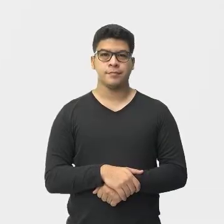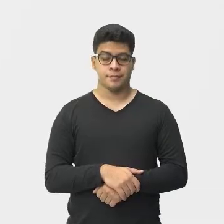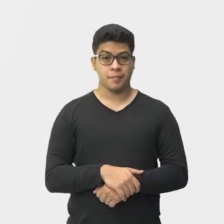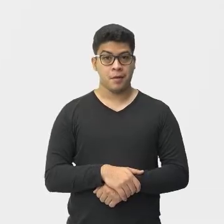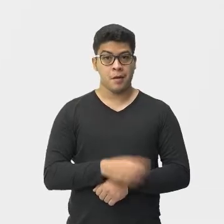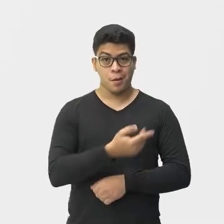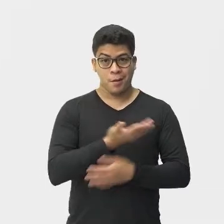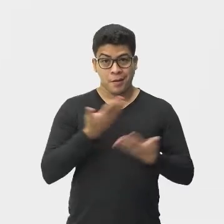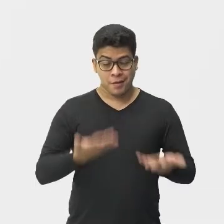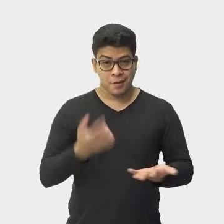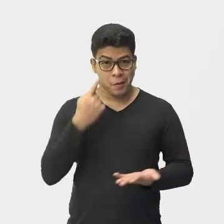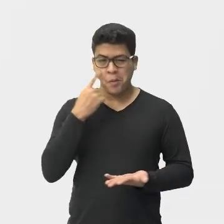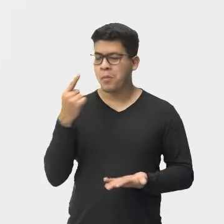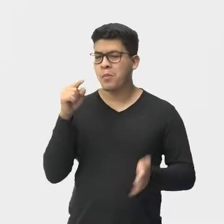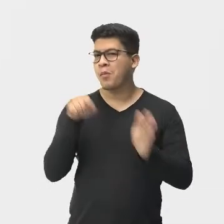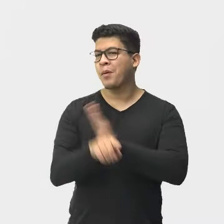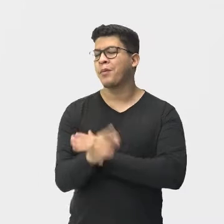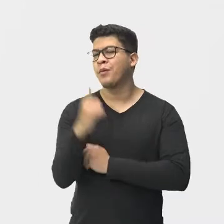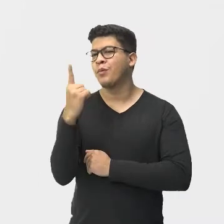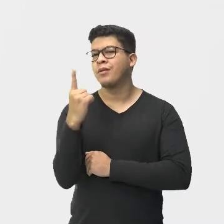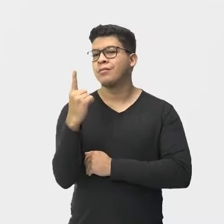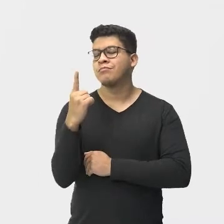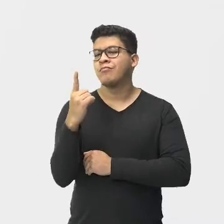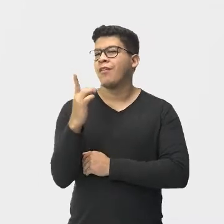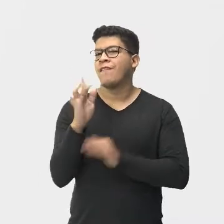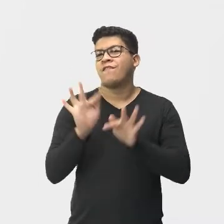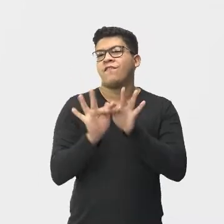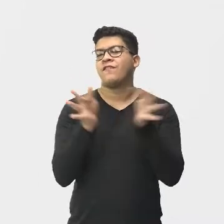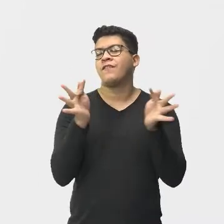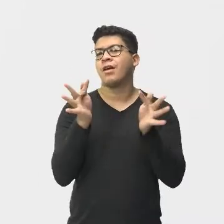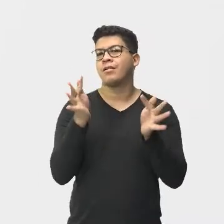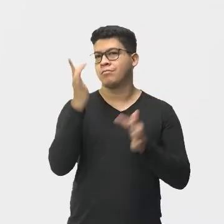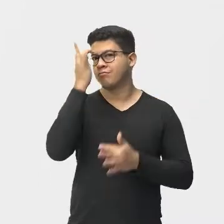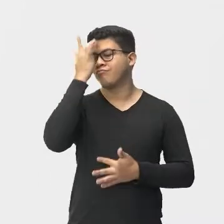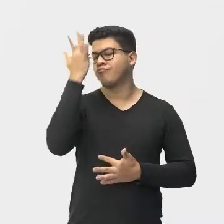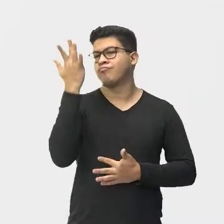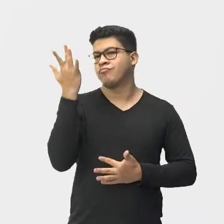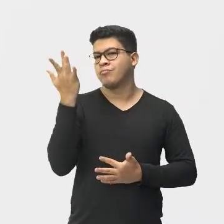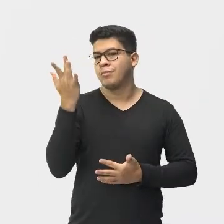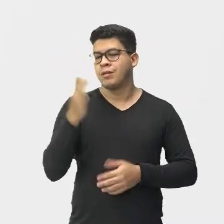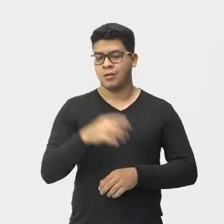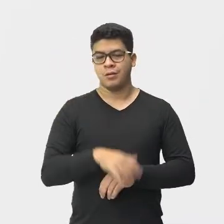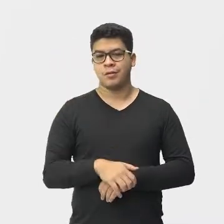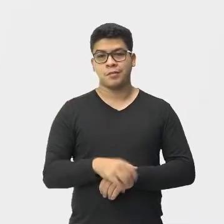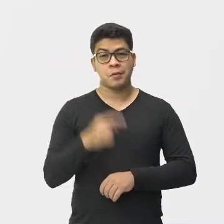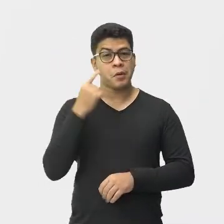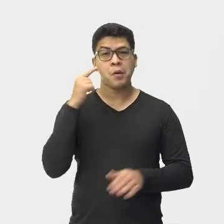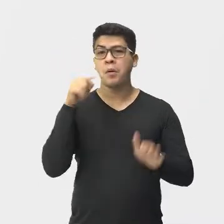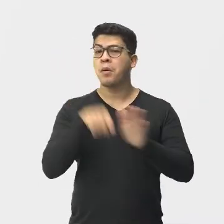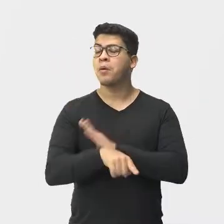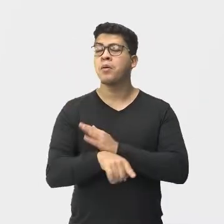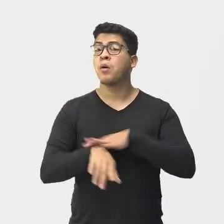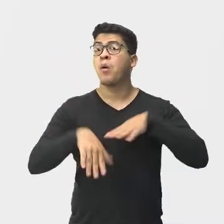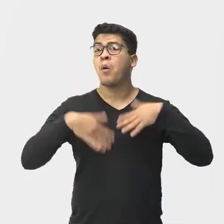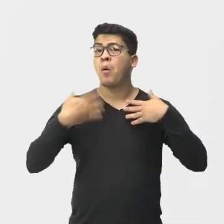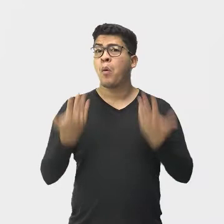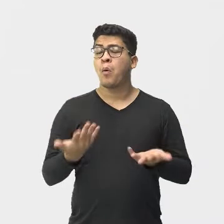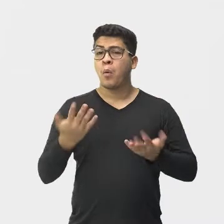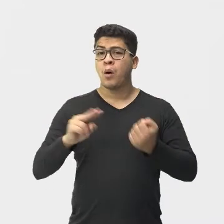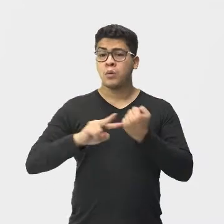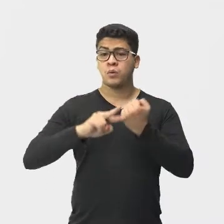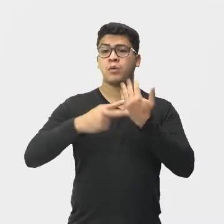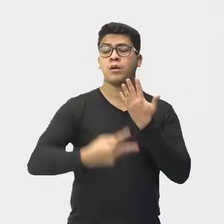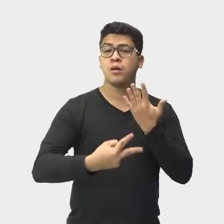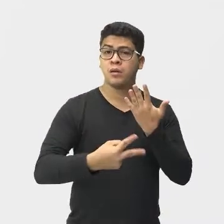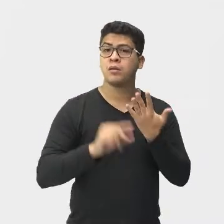Muito bem, uma questãozinha super fácil. E a pergunta que vai ficar para vocês é a seguinte: qual foi a consequência direta e